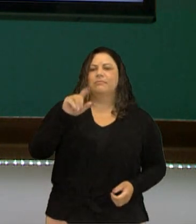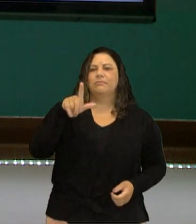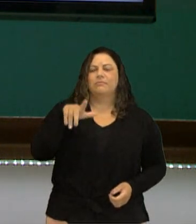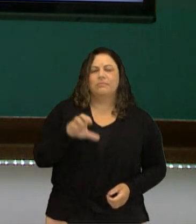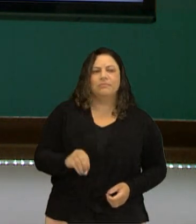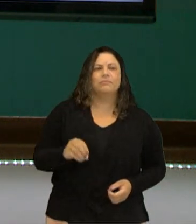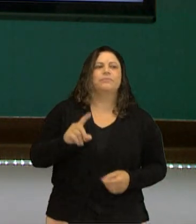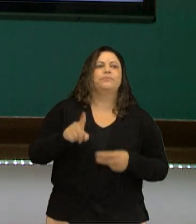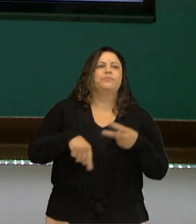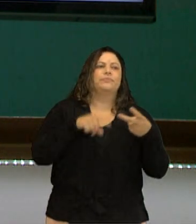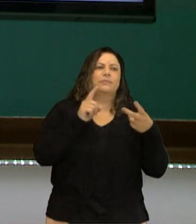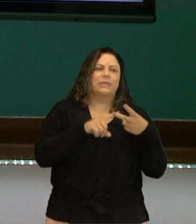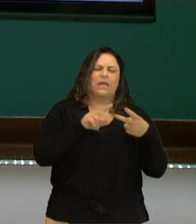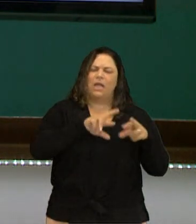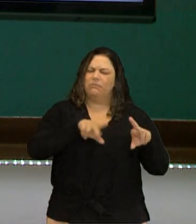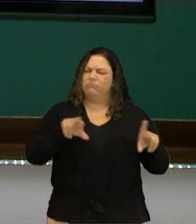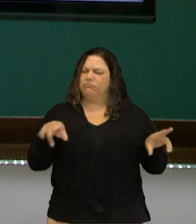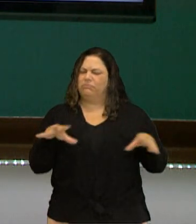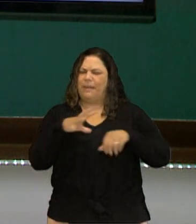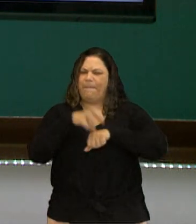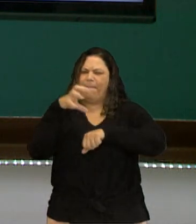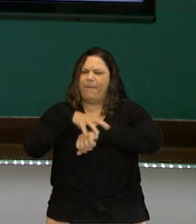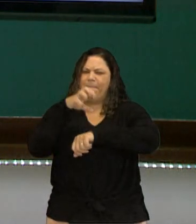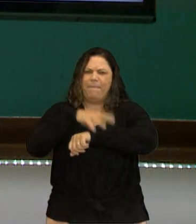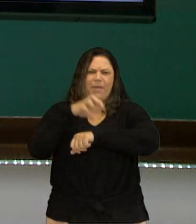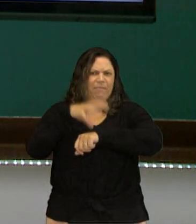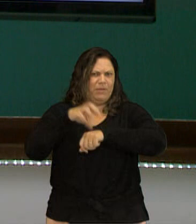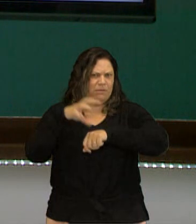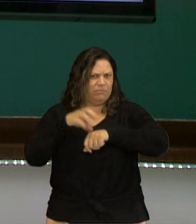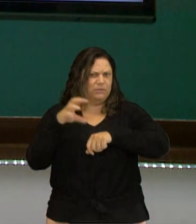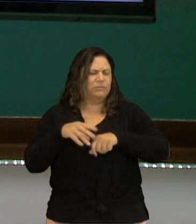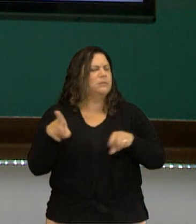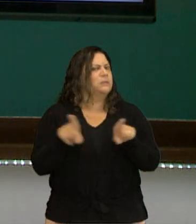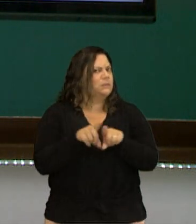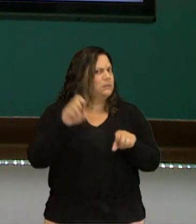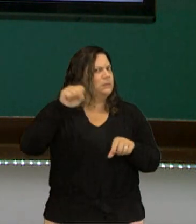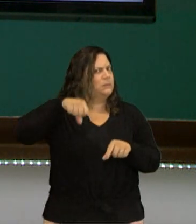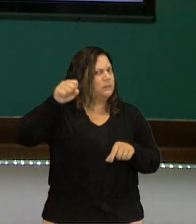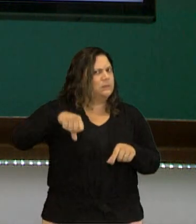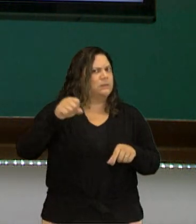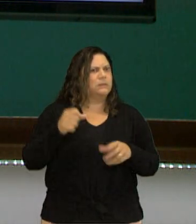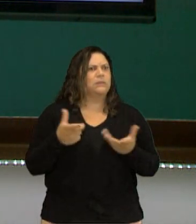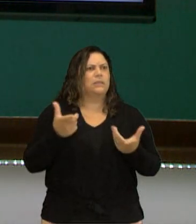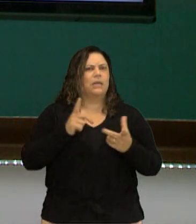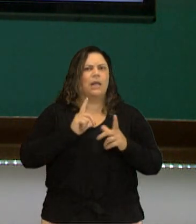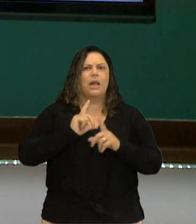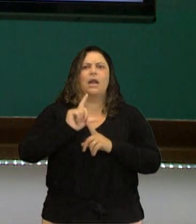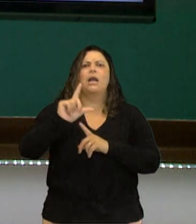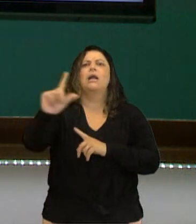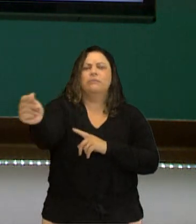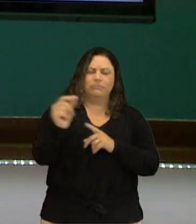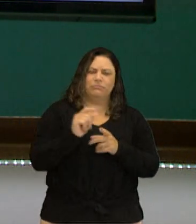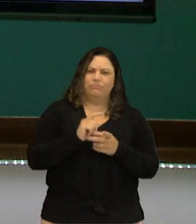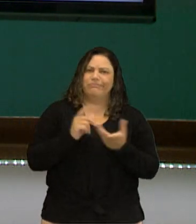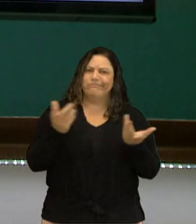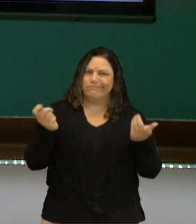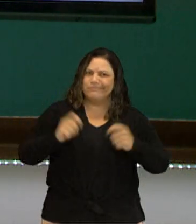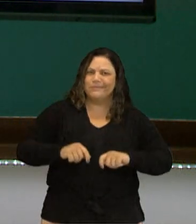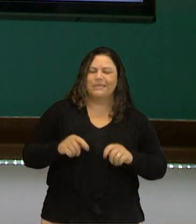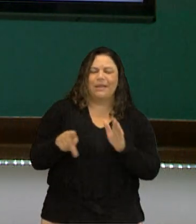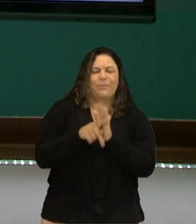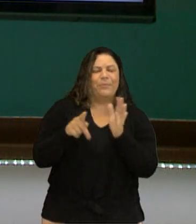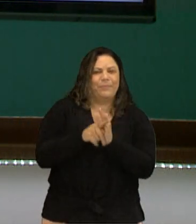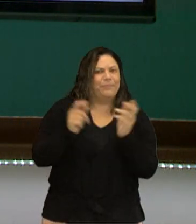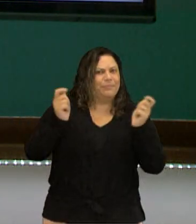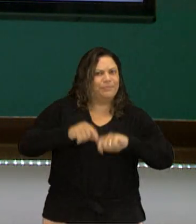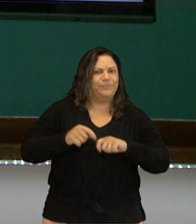bacilos. Nossa, Fabiano, tem umas aqui que parece que tem cabelinhos. São estruturas para deslocamento, São estruturas que vão fazer com